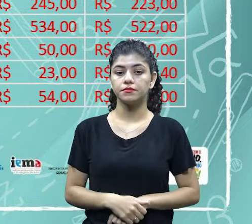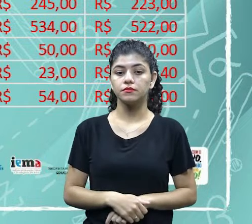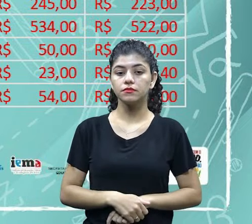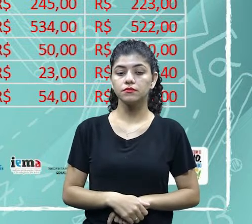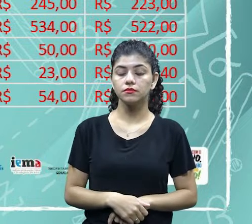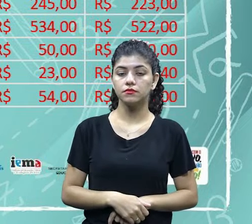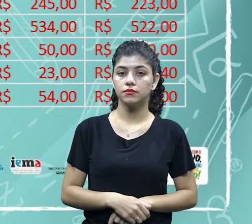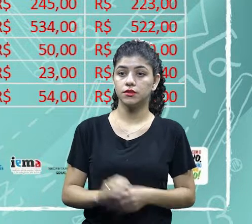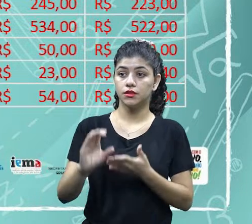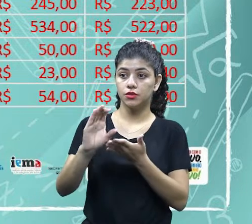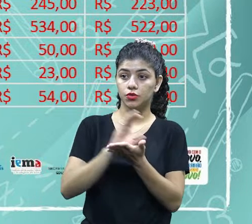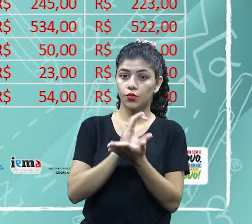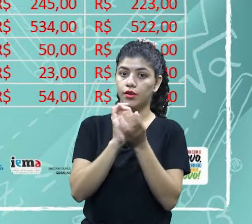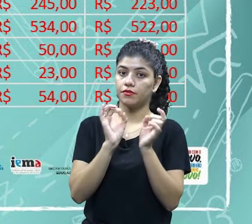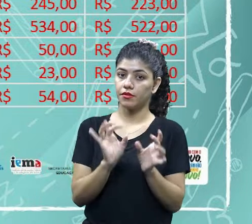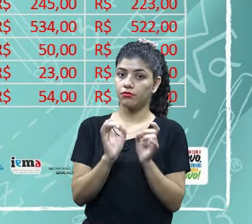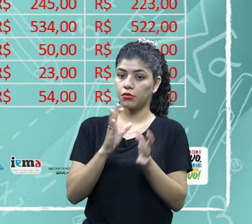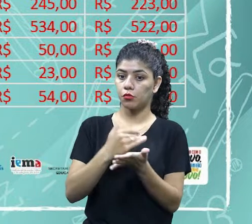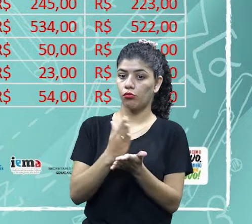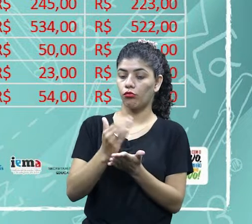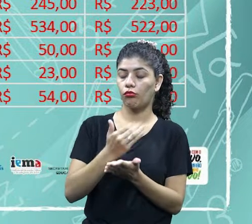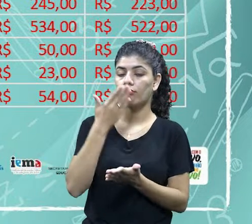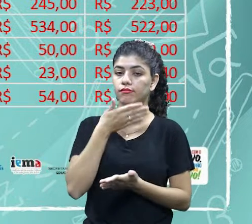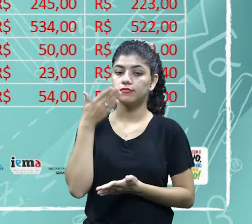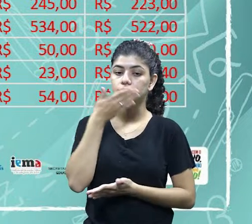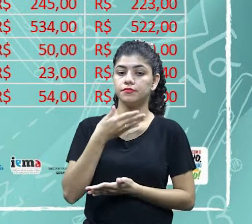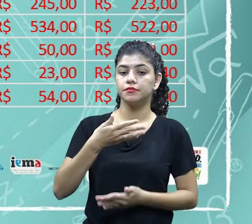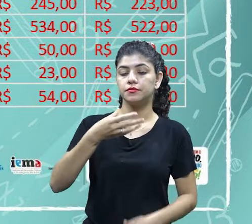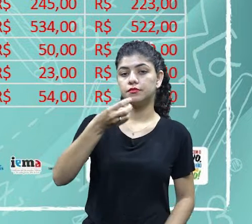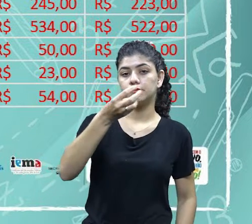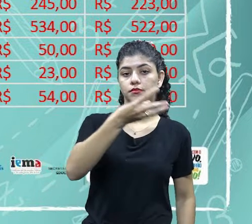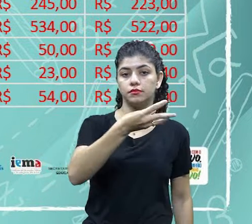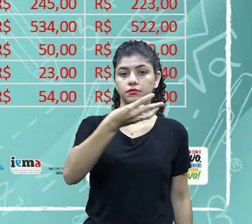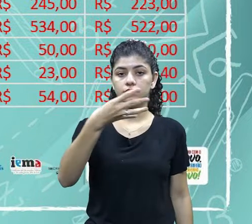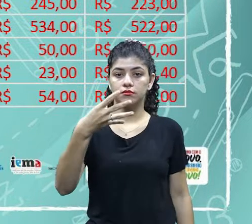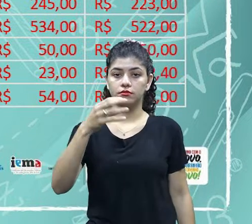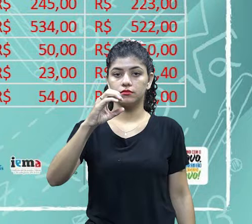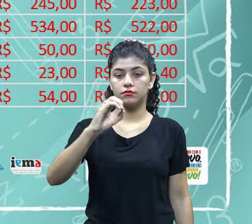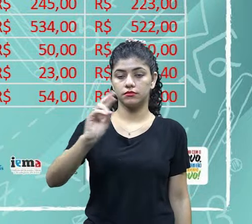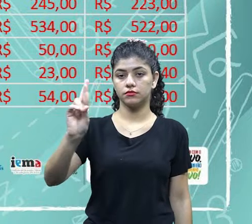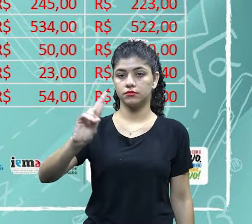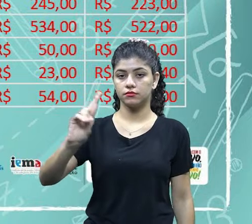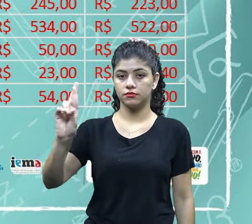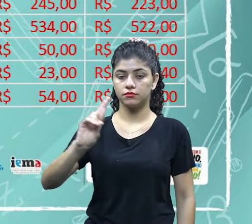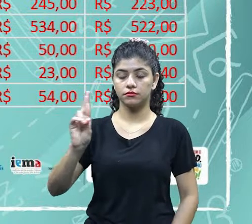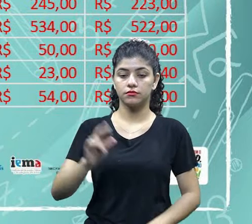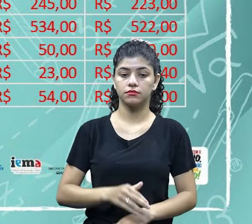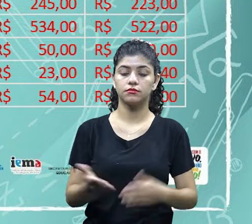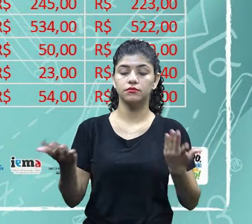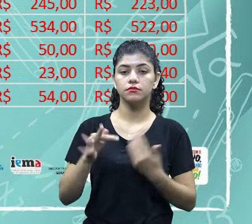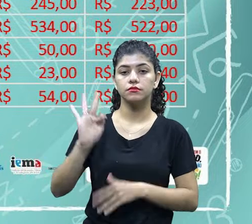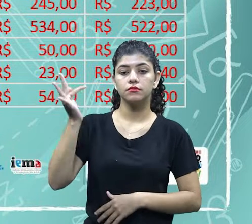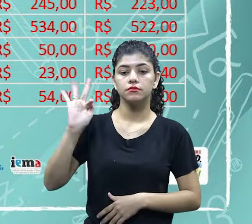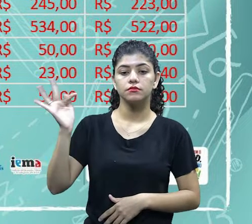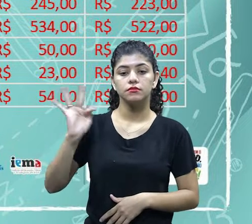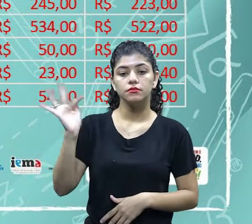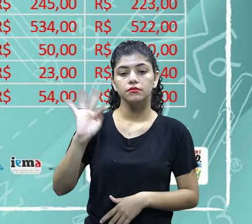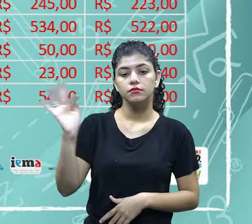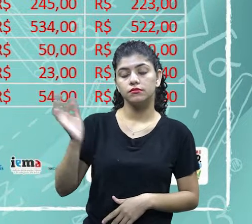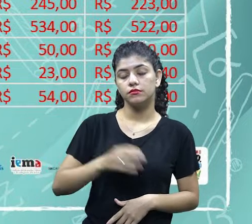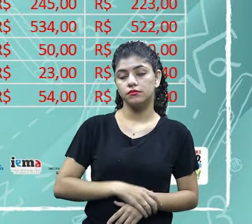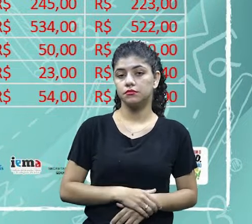Entrou dinheiro, ela vendeu doces e salgados no montante de R$ 3.400. Já em fevereiro, essa